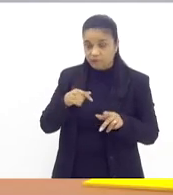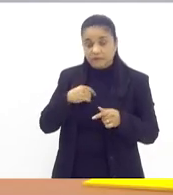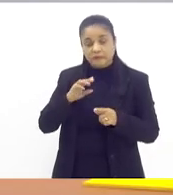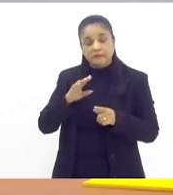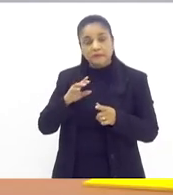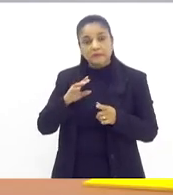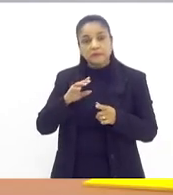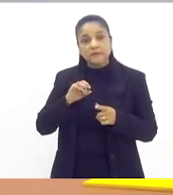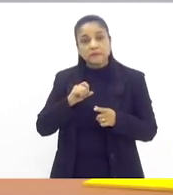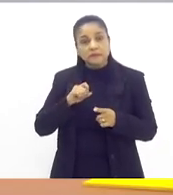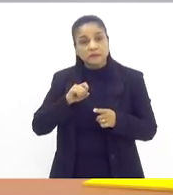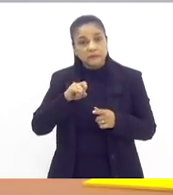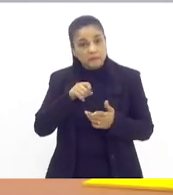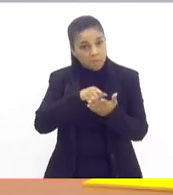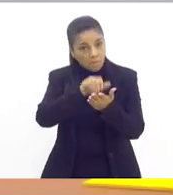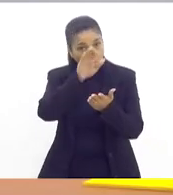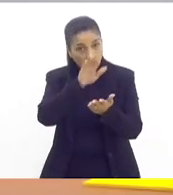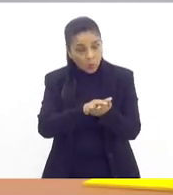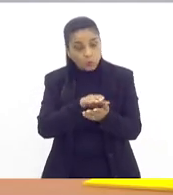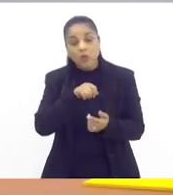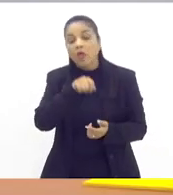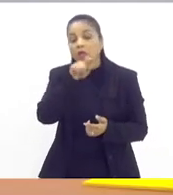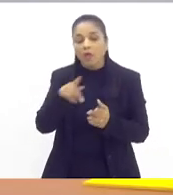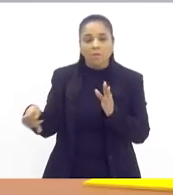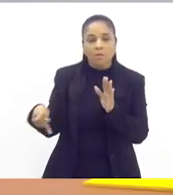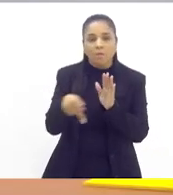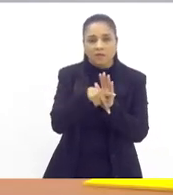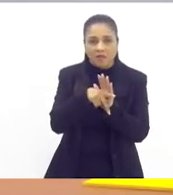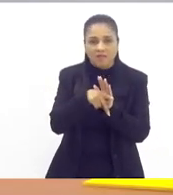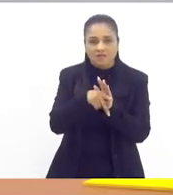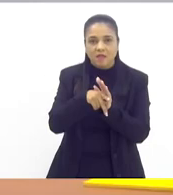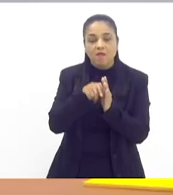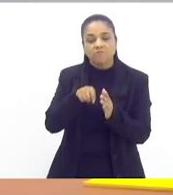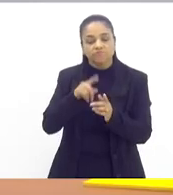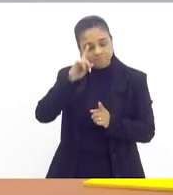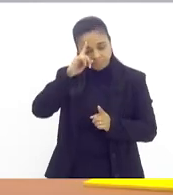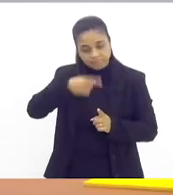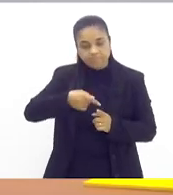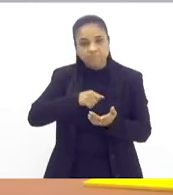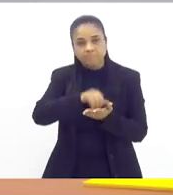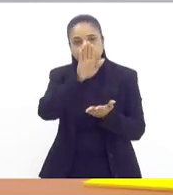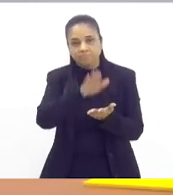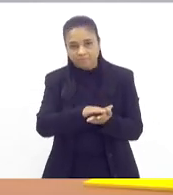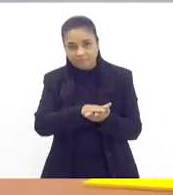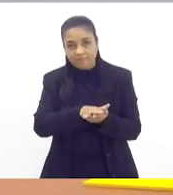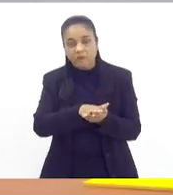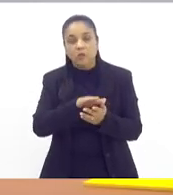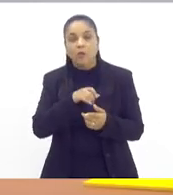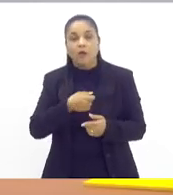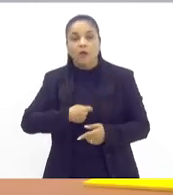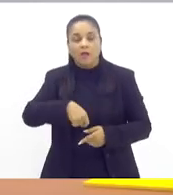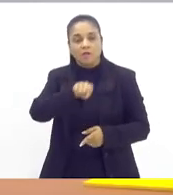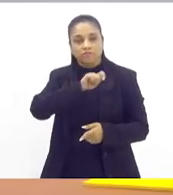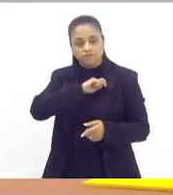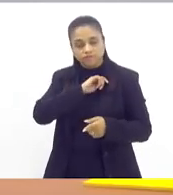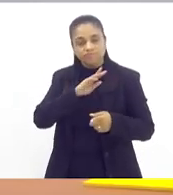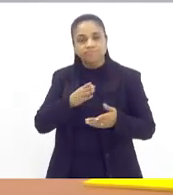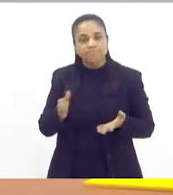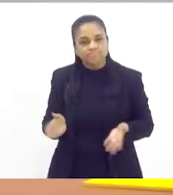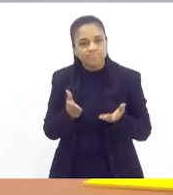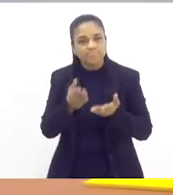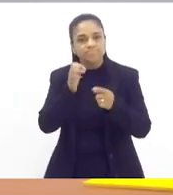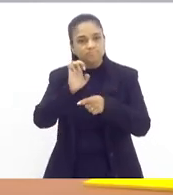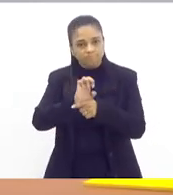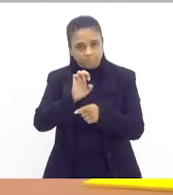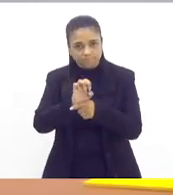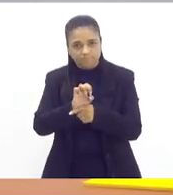uma autuação, a multa pertence a quem fez a autuação. Então, você cria, sim, um incentivo para que os estados fiscalizem o imposto. Os